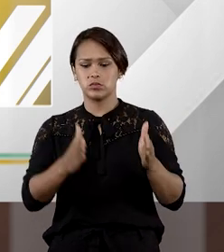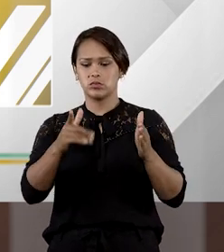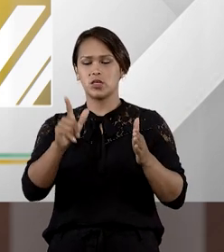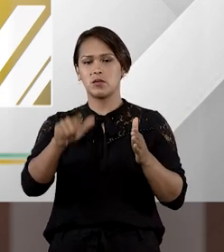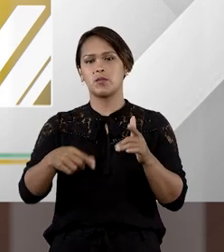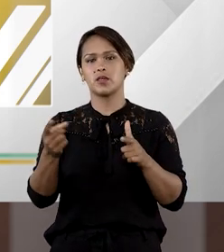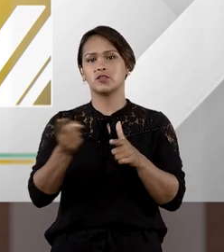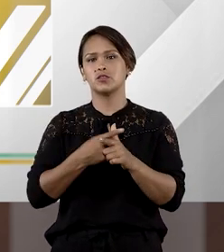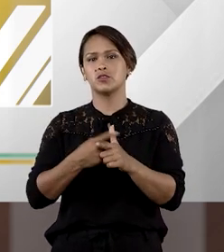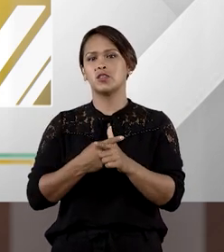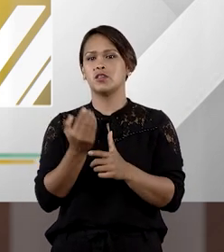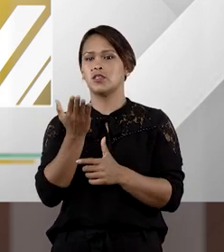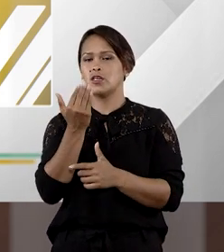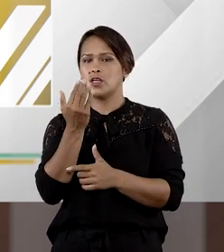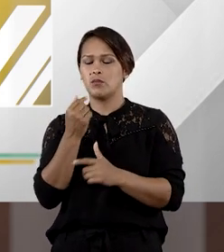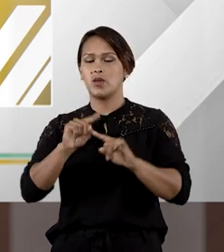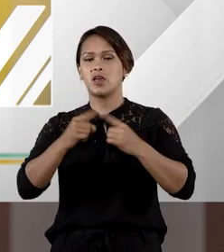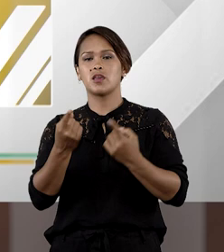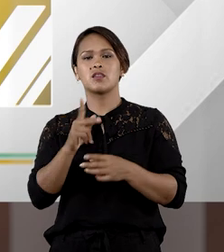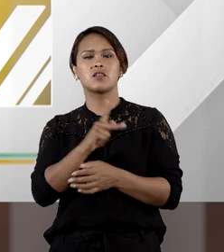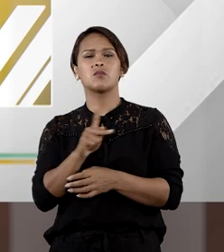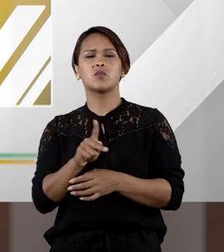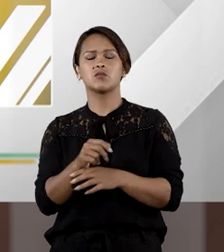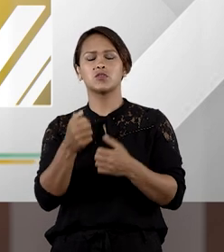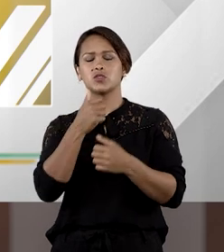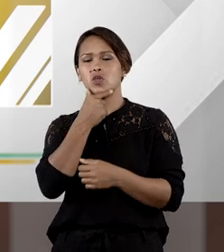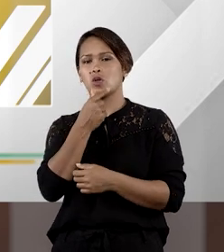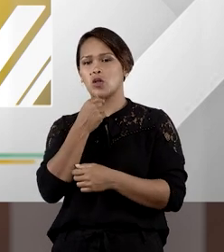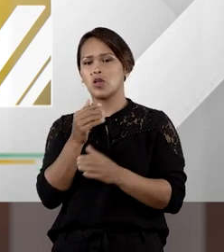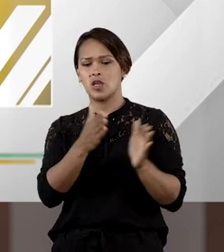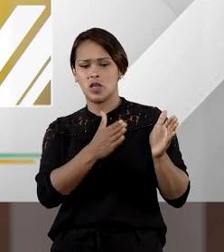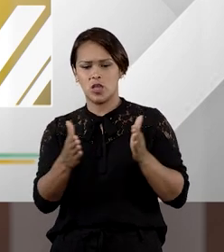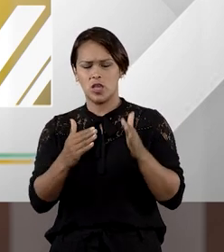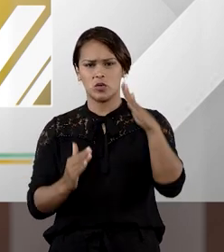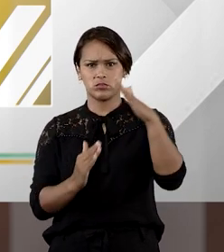do dever de alimentar. Então, professor Flávio, há um tempo